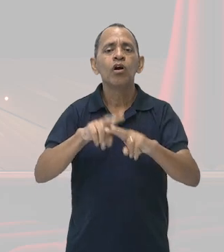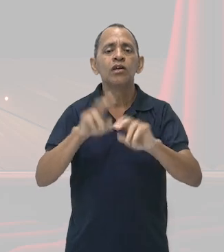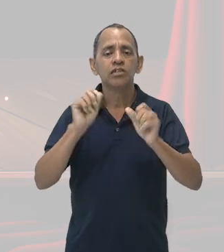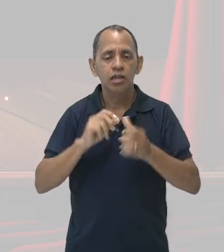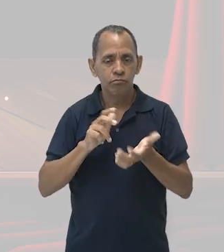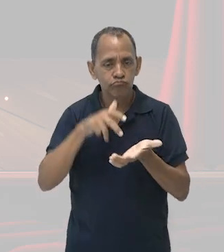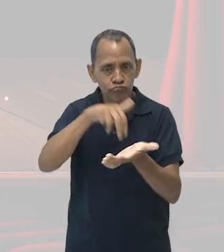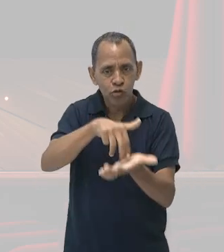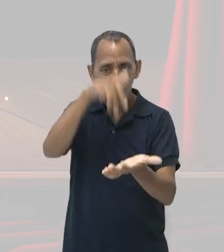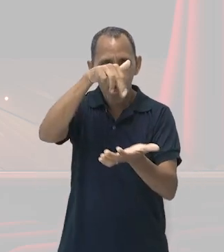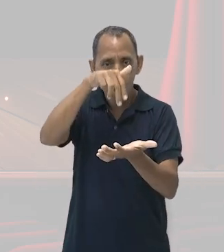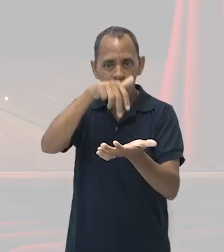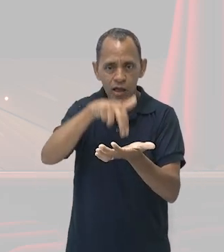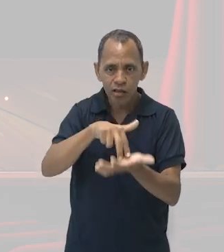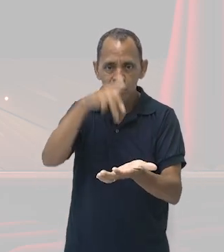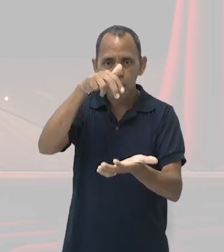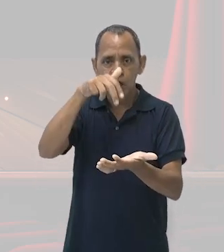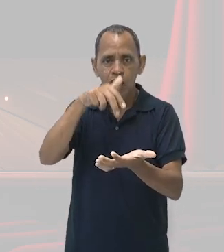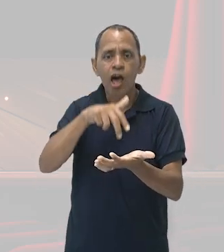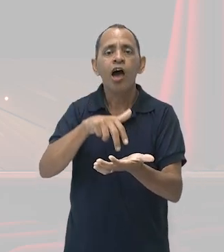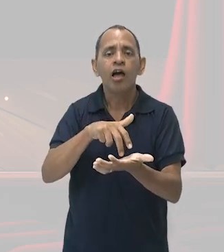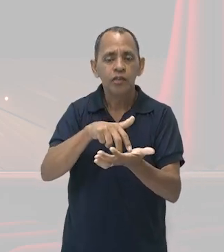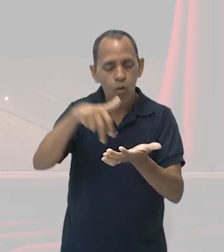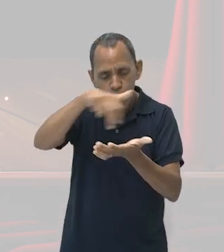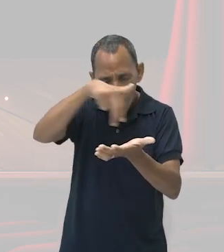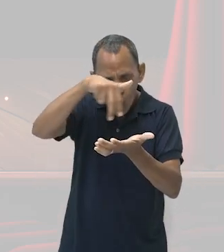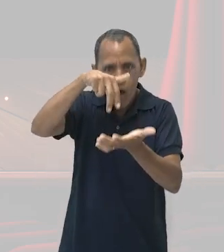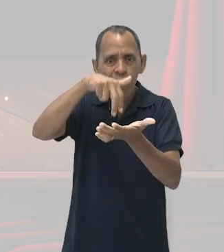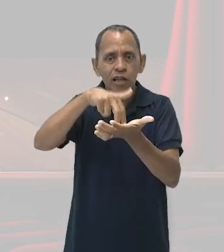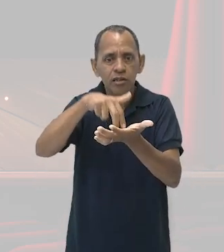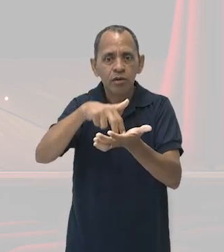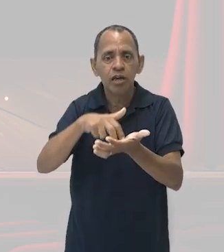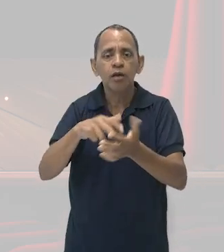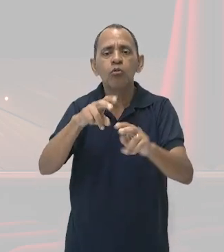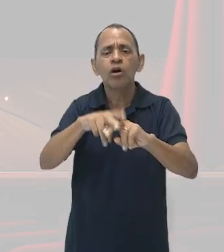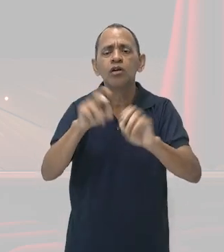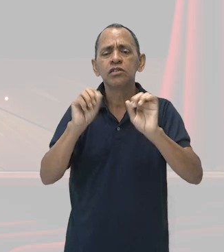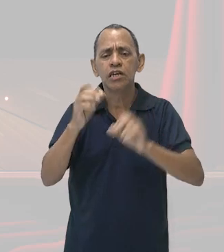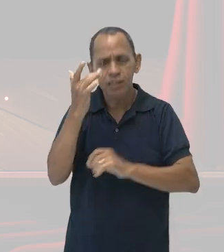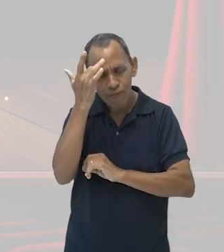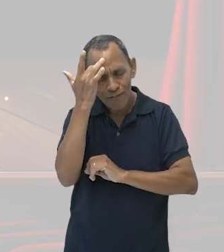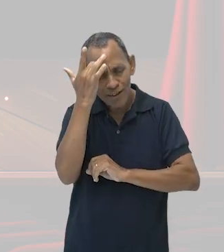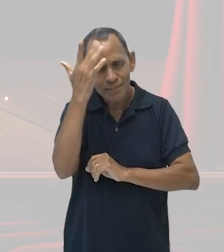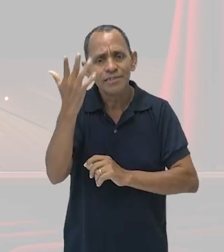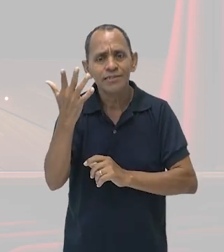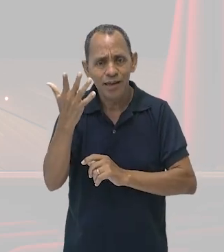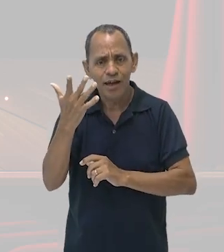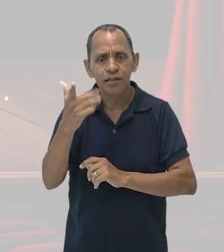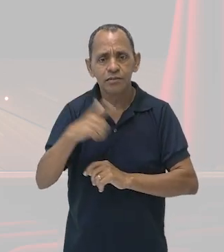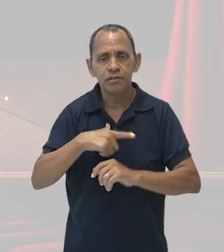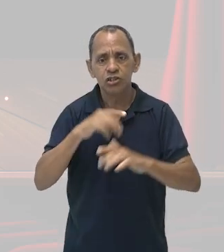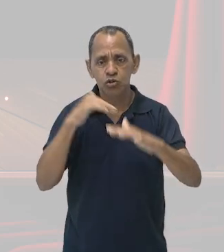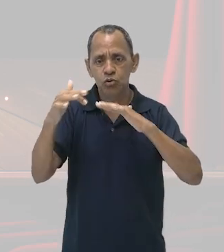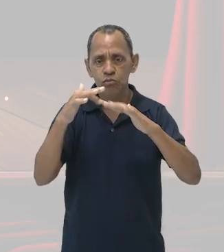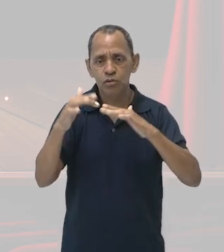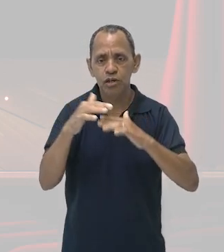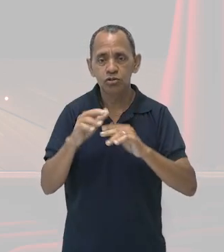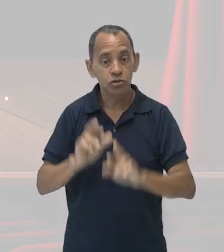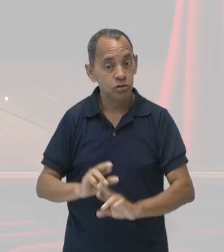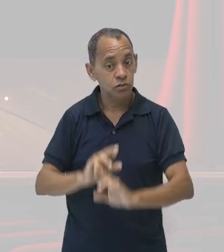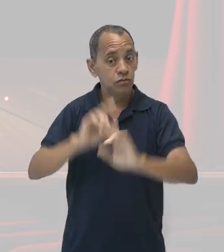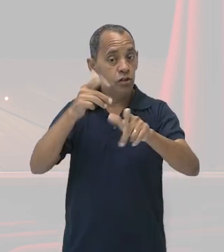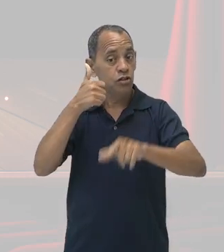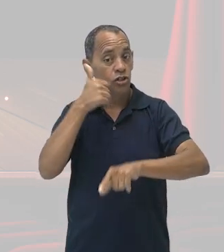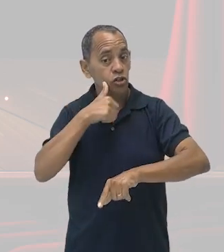saltos e da facilidade que eles tinham para fazer os movimentos, diferente do que das mulheres, porque naquela época